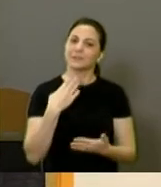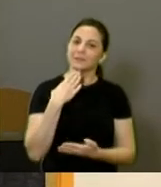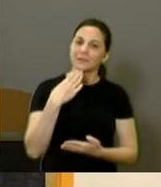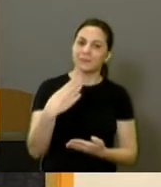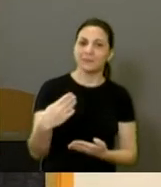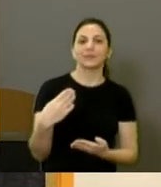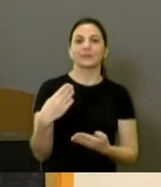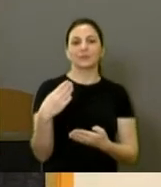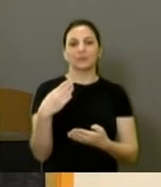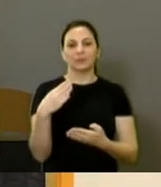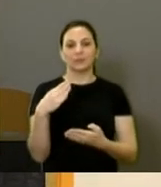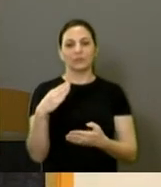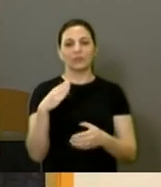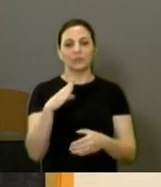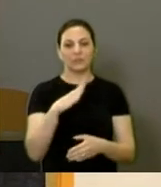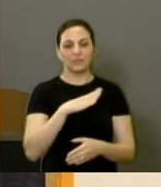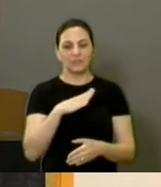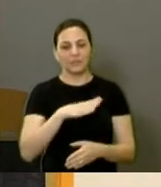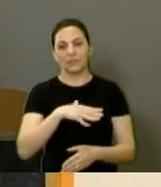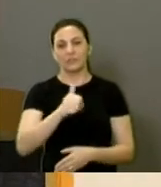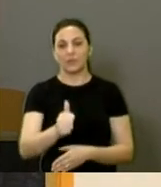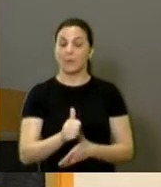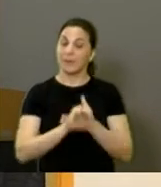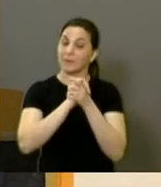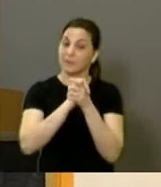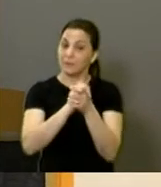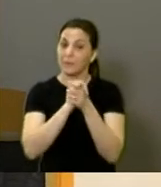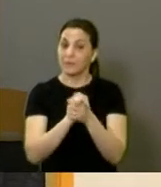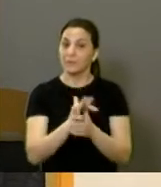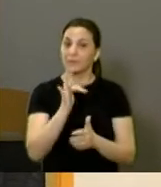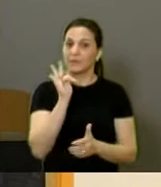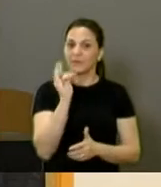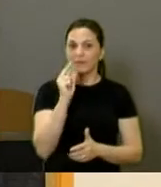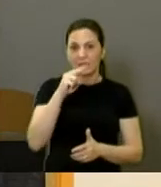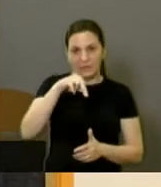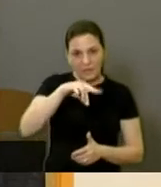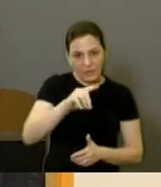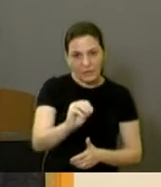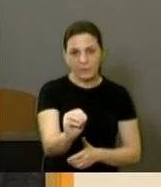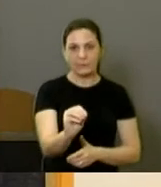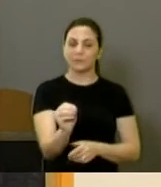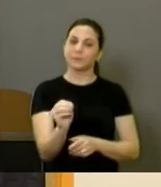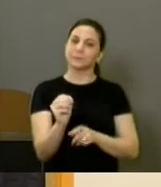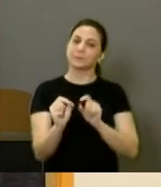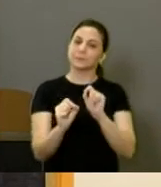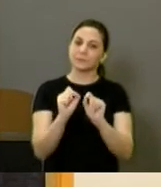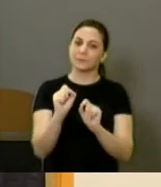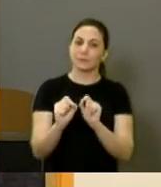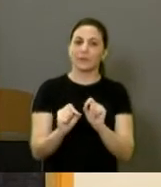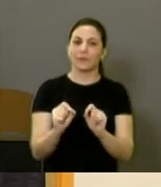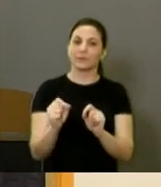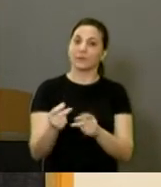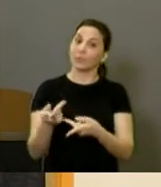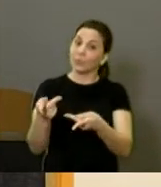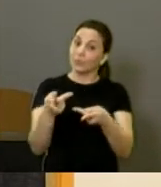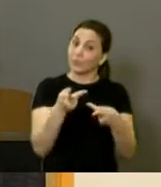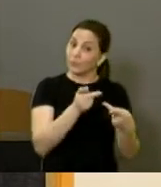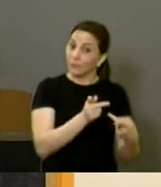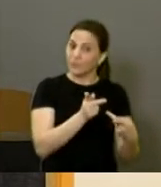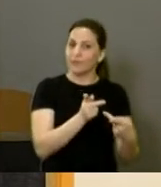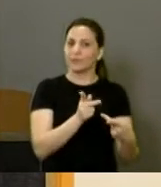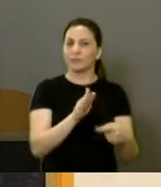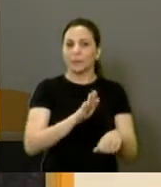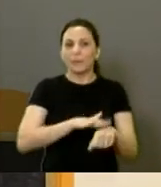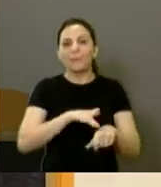dele na nossa cidade. Então, meus parabéns ao Fernando Passos por esse convite, que significa